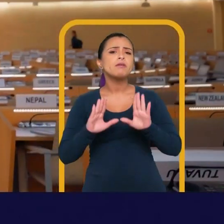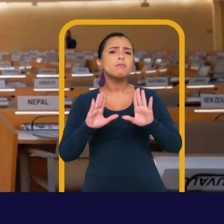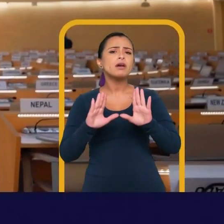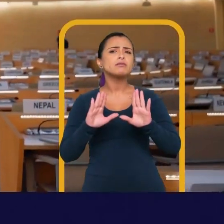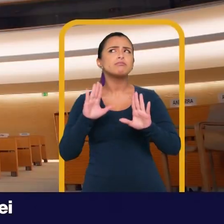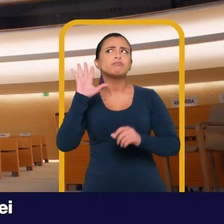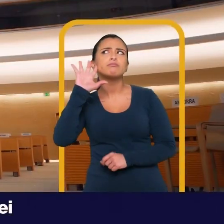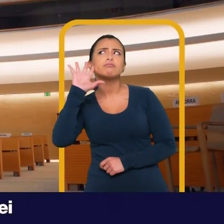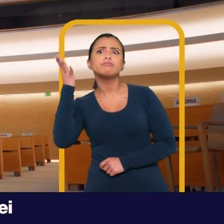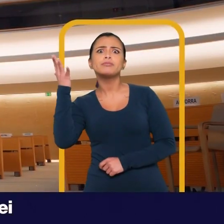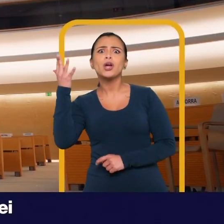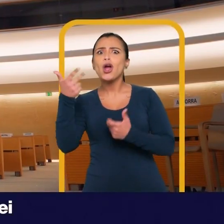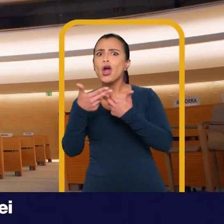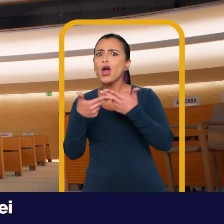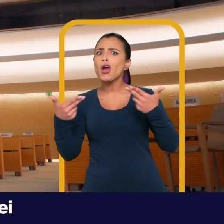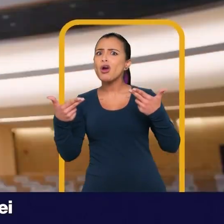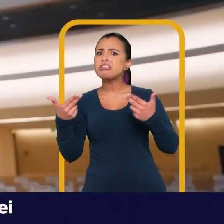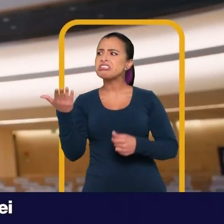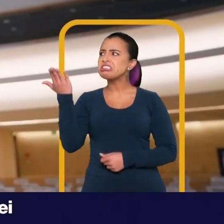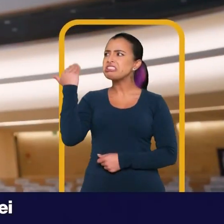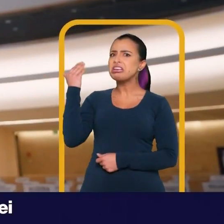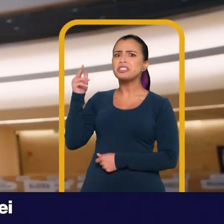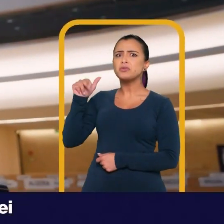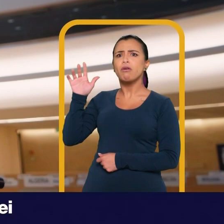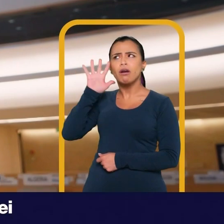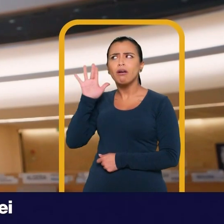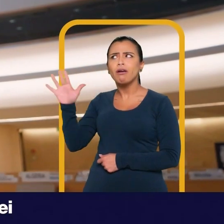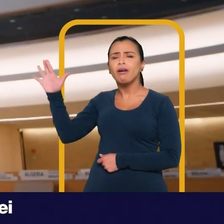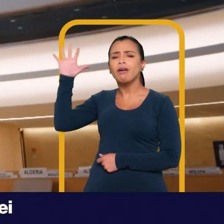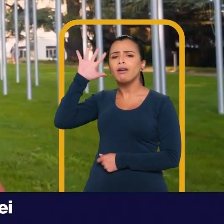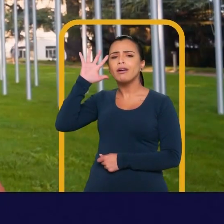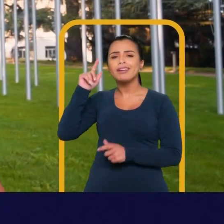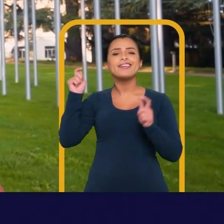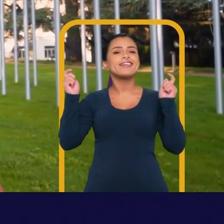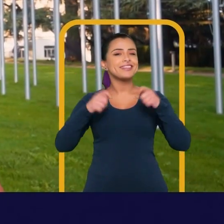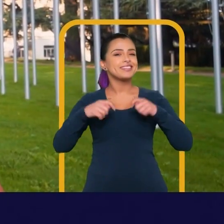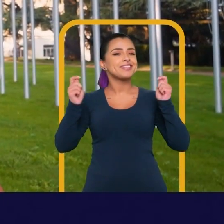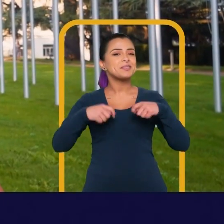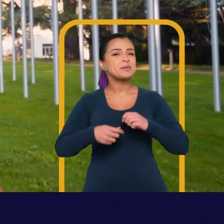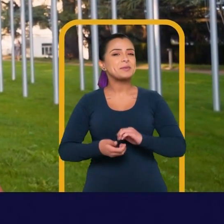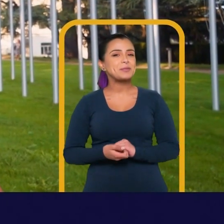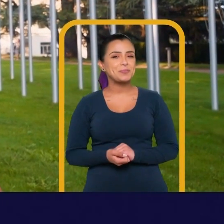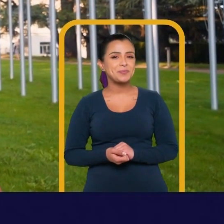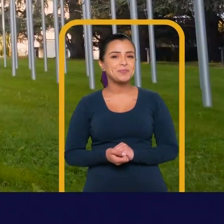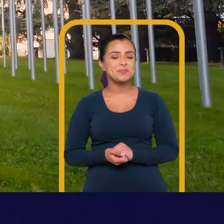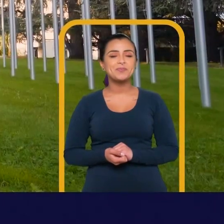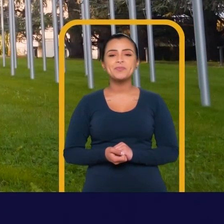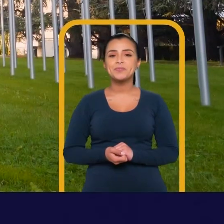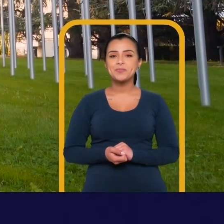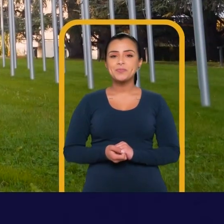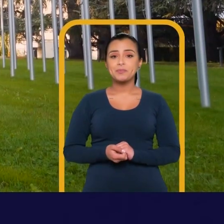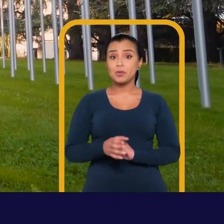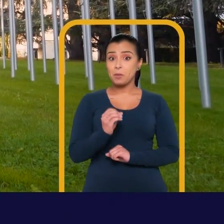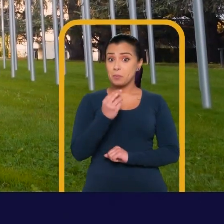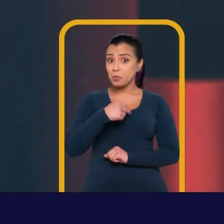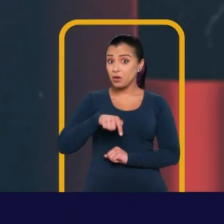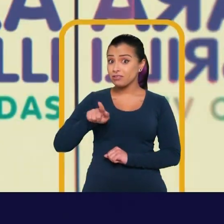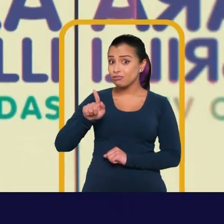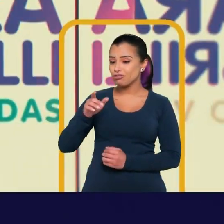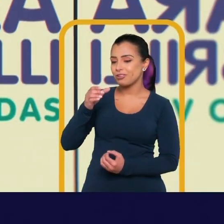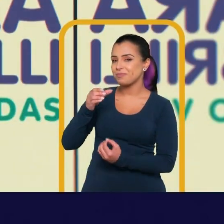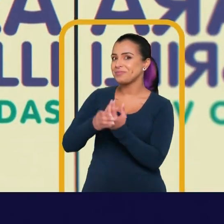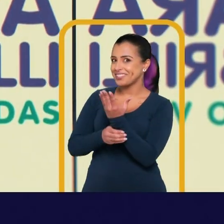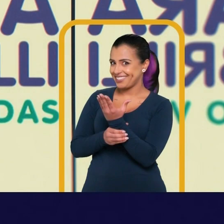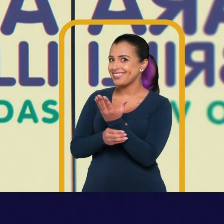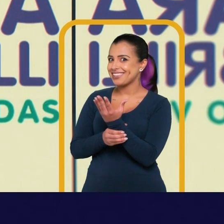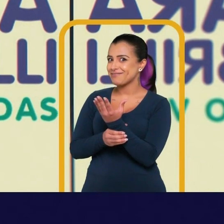Só que conquistei coisas que eu jamais imaginei que poderia ser possível. Fundei